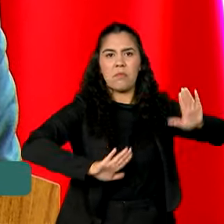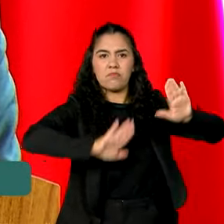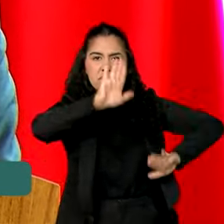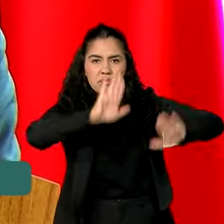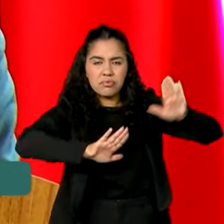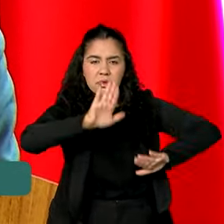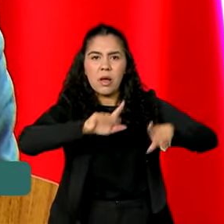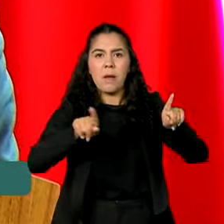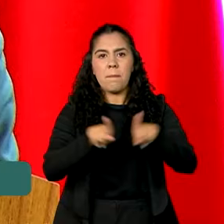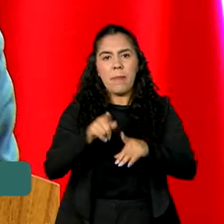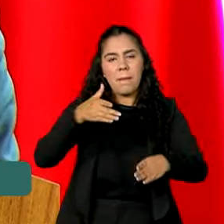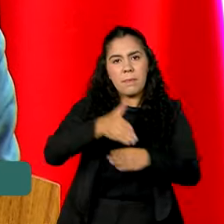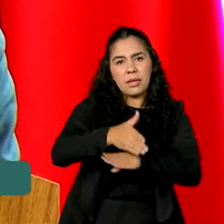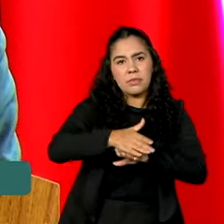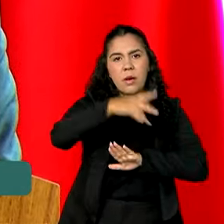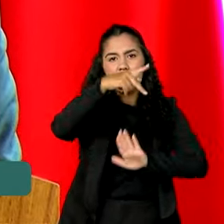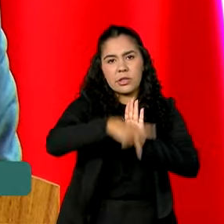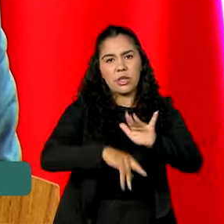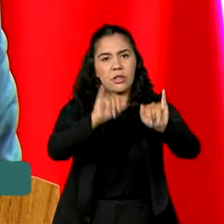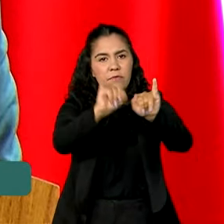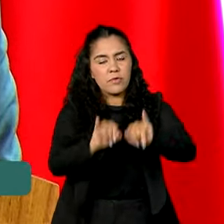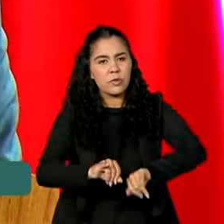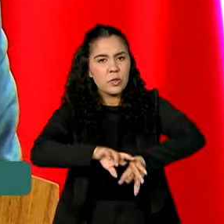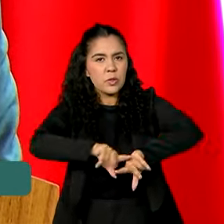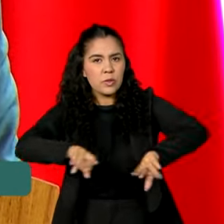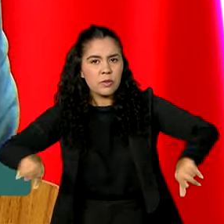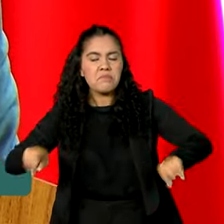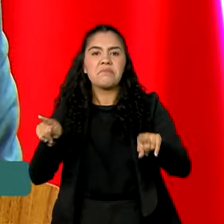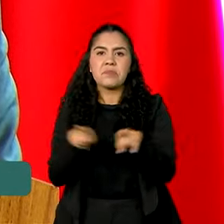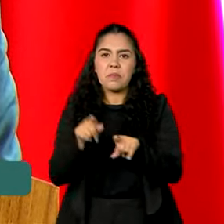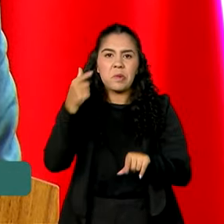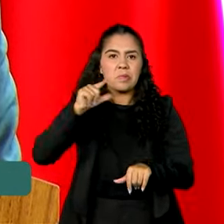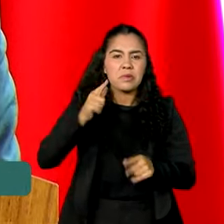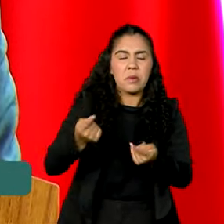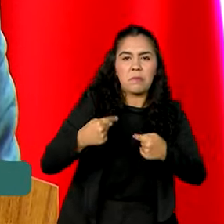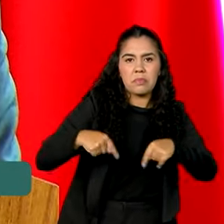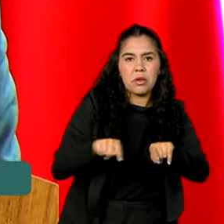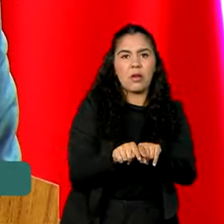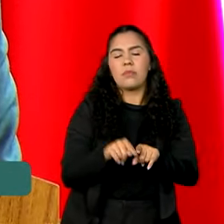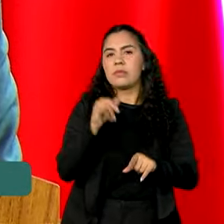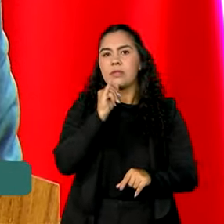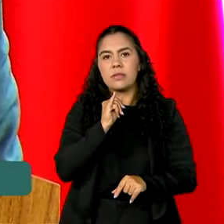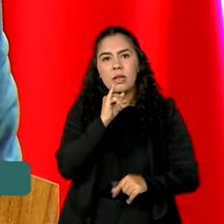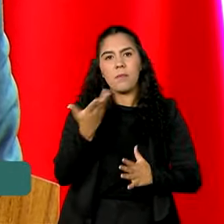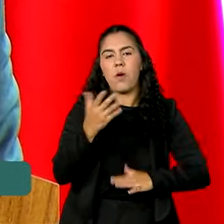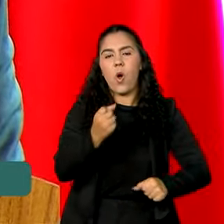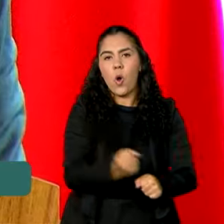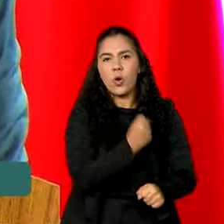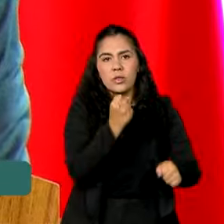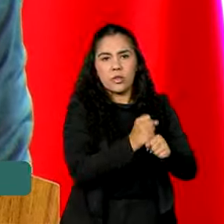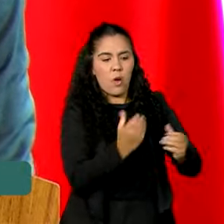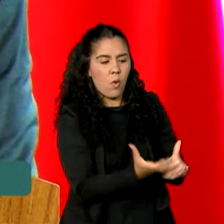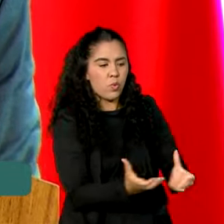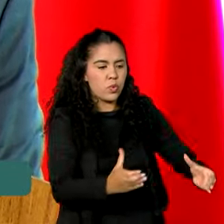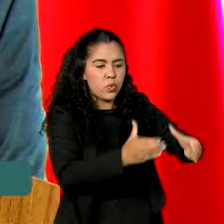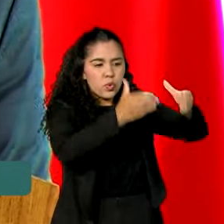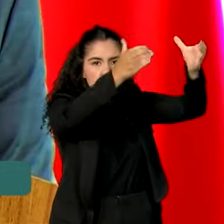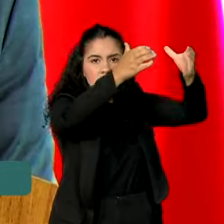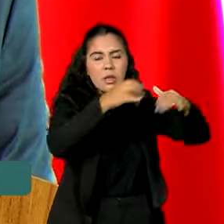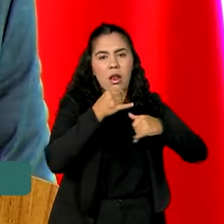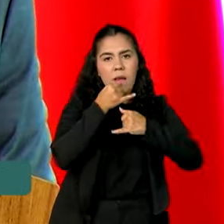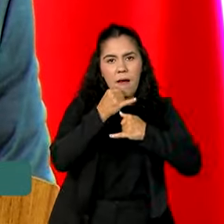e têm sido parceiras em empreendimentos como a construção de usinas hidrelétricas